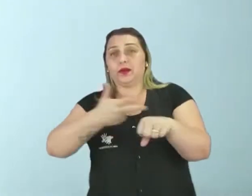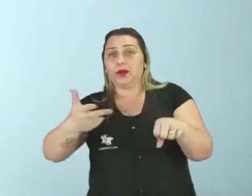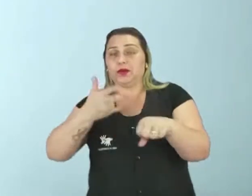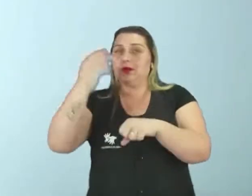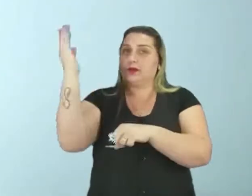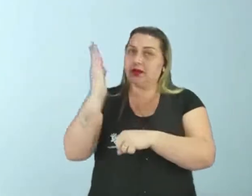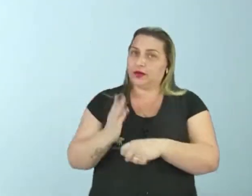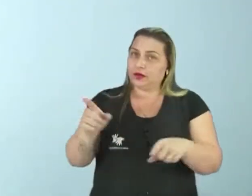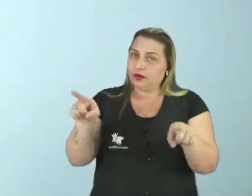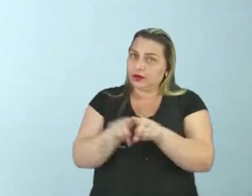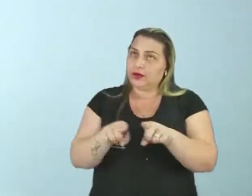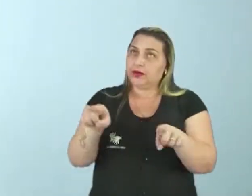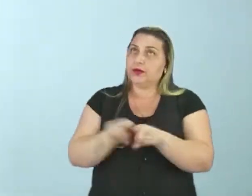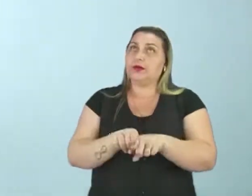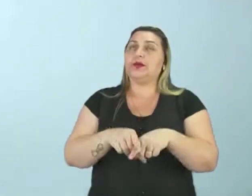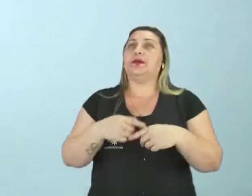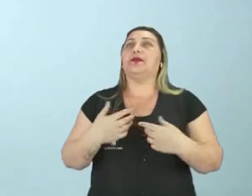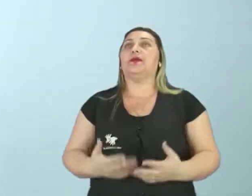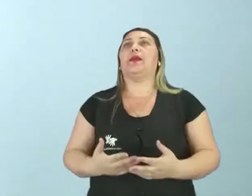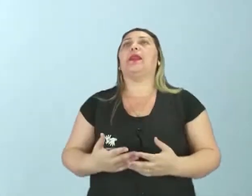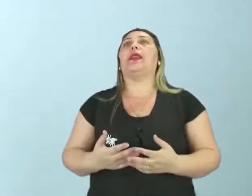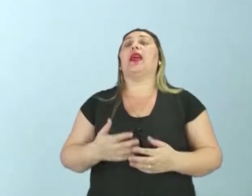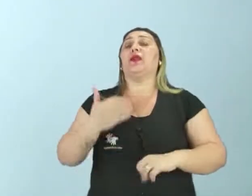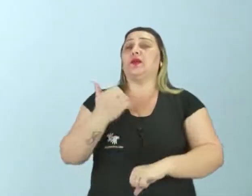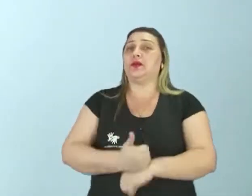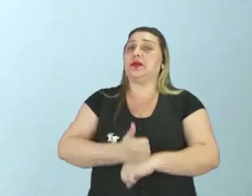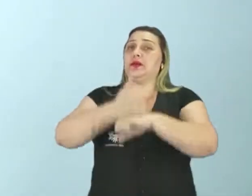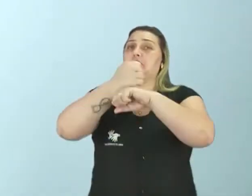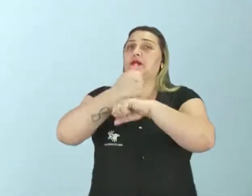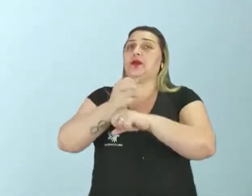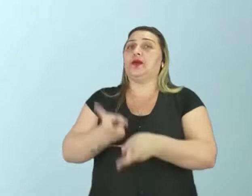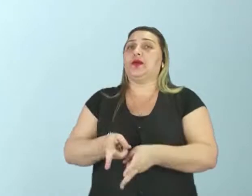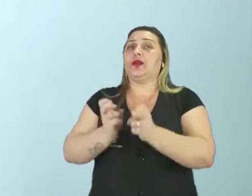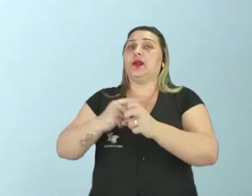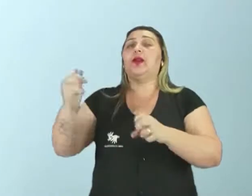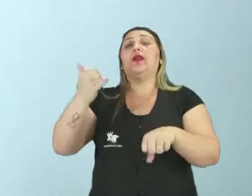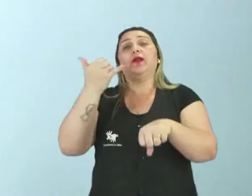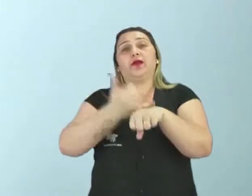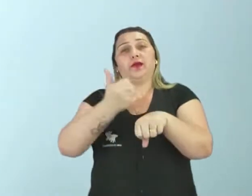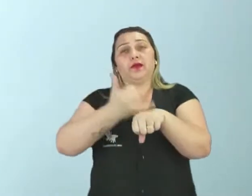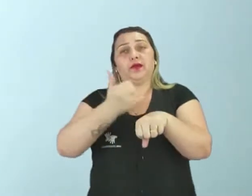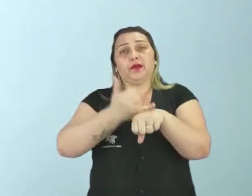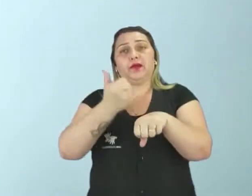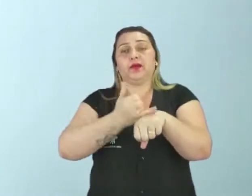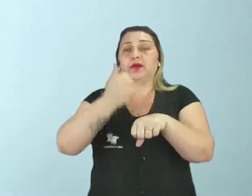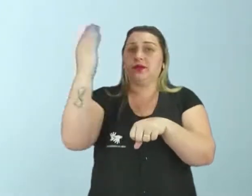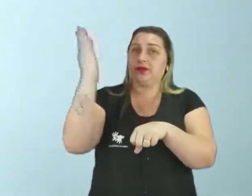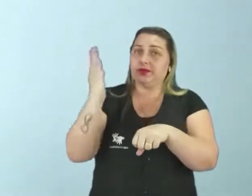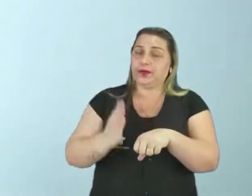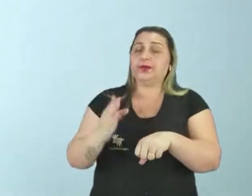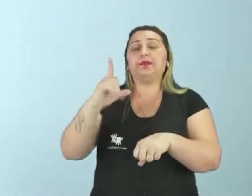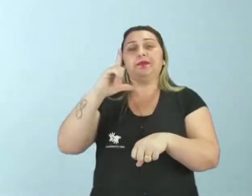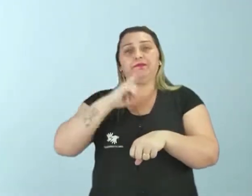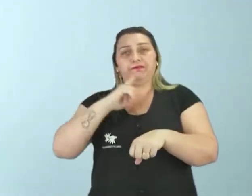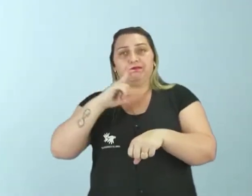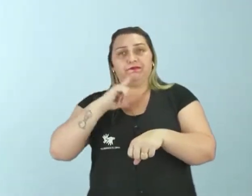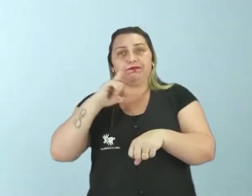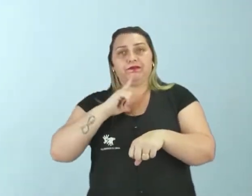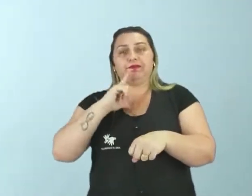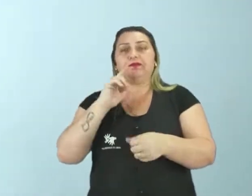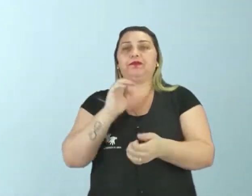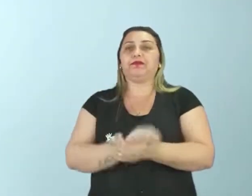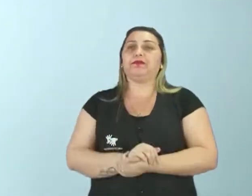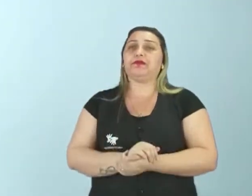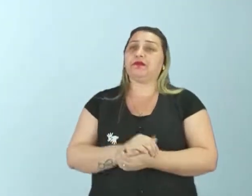Brasil também é um dos líderes da exportação de minério de ferro. Então, o Brasil ele tem